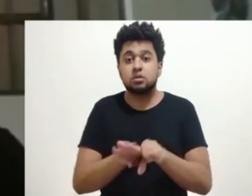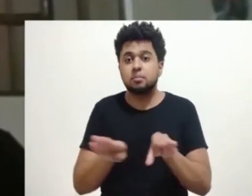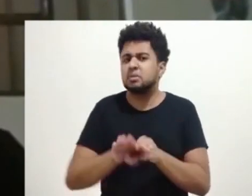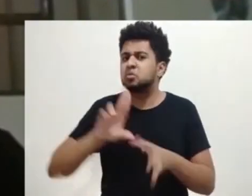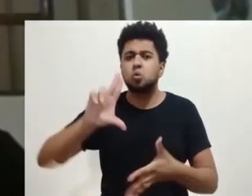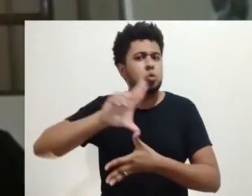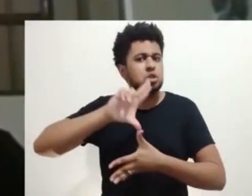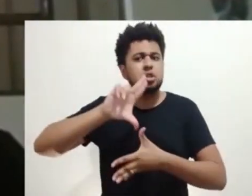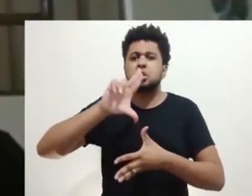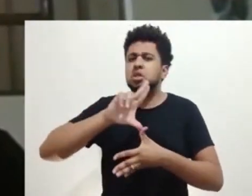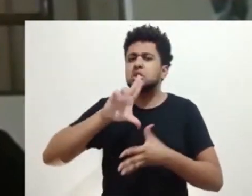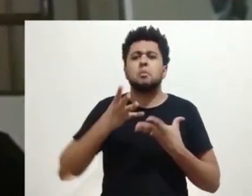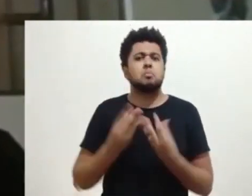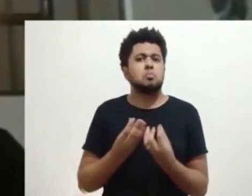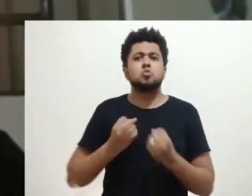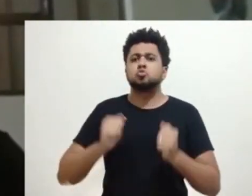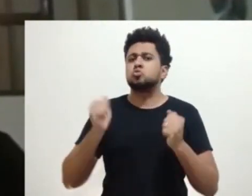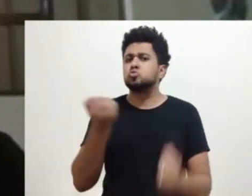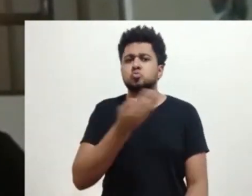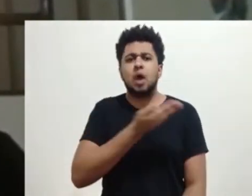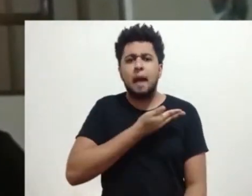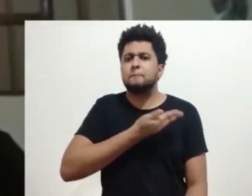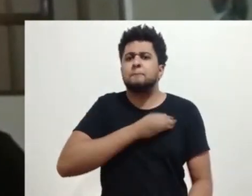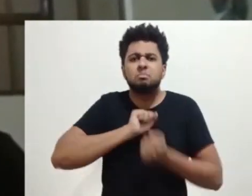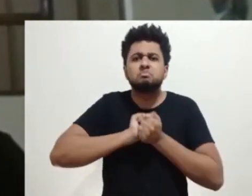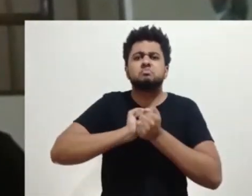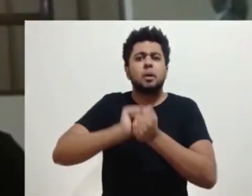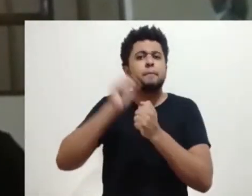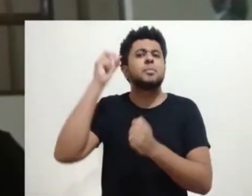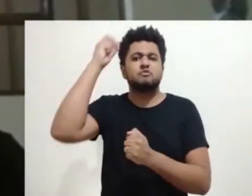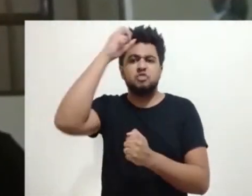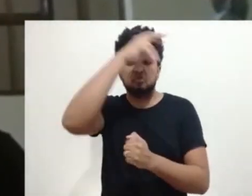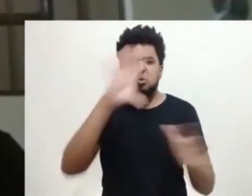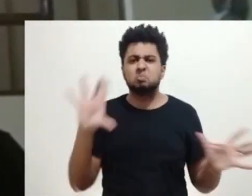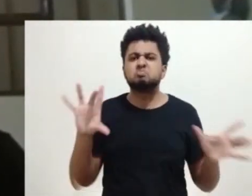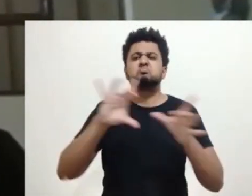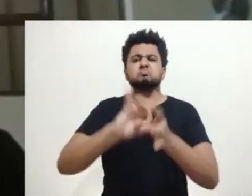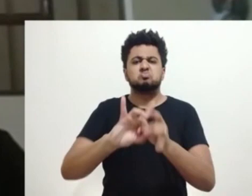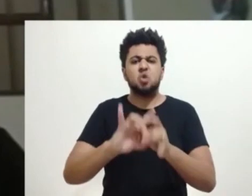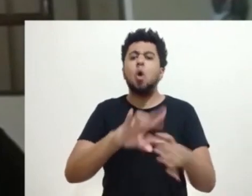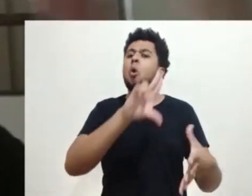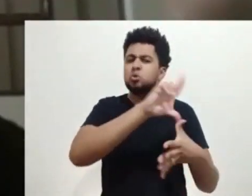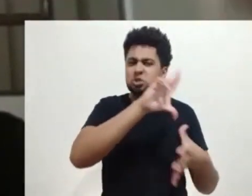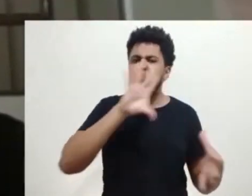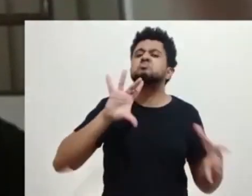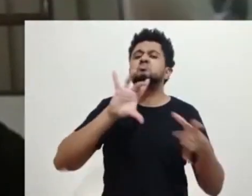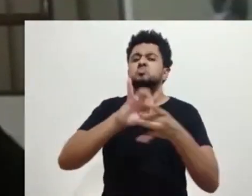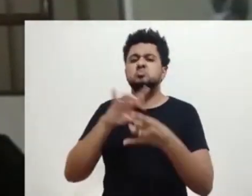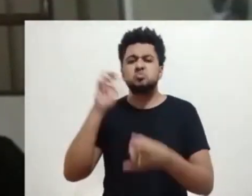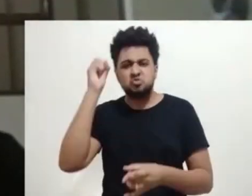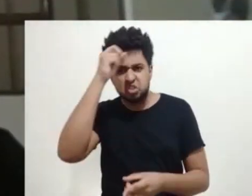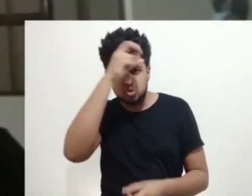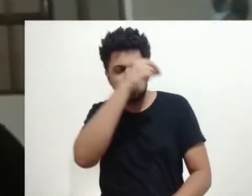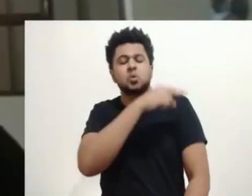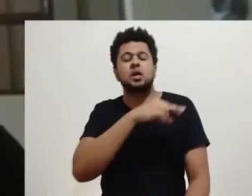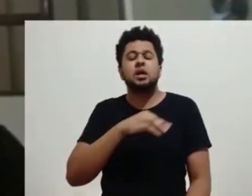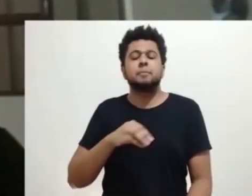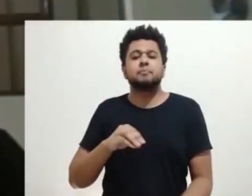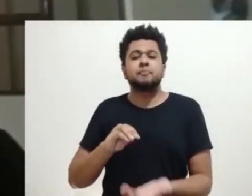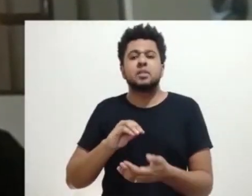sido realmente uma parceira muito forte da Prefeitura, da Secretaria de Saúde, da